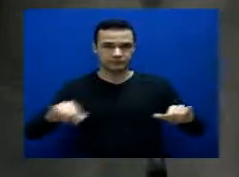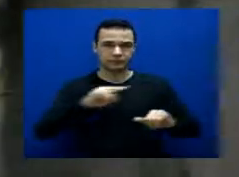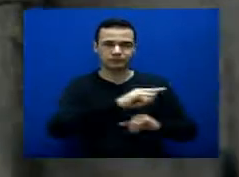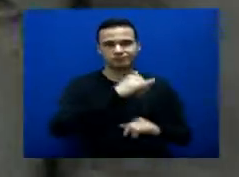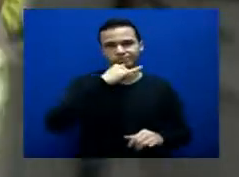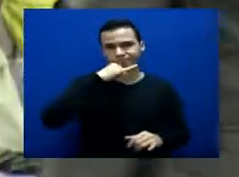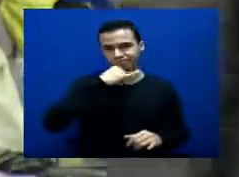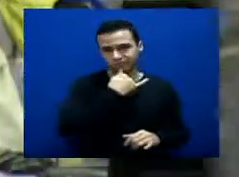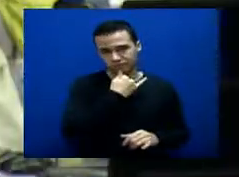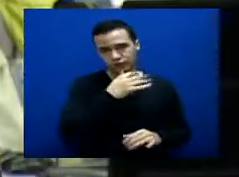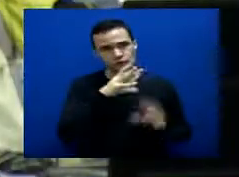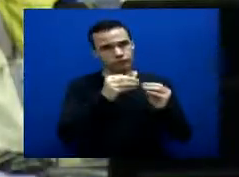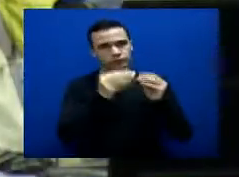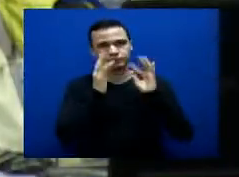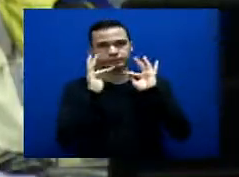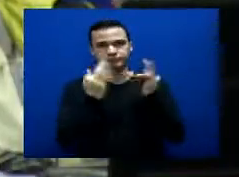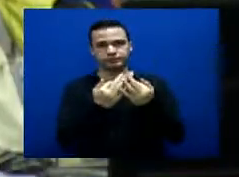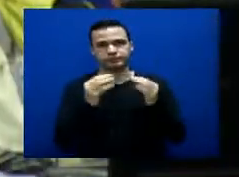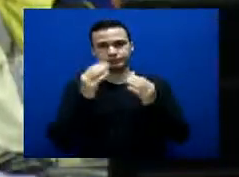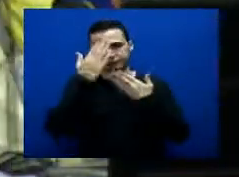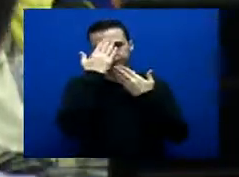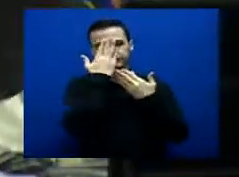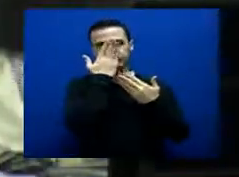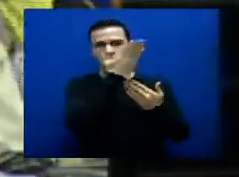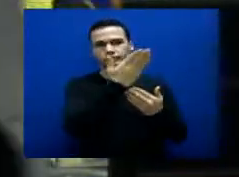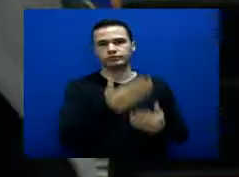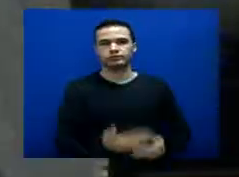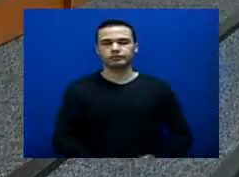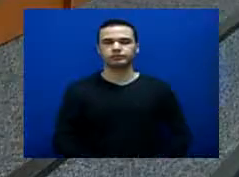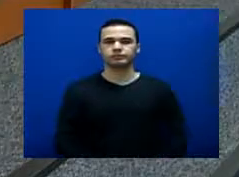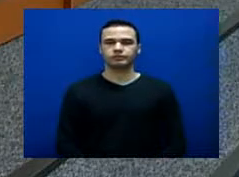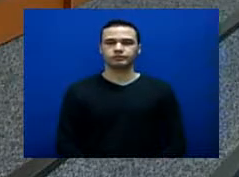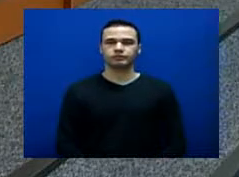de pesar a toda a família. Obrigado.